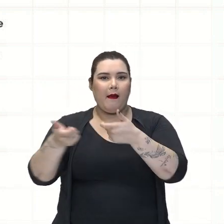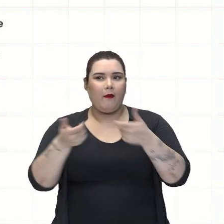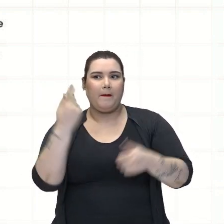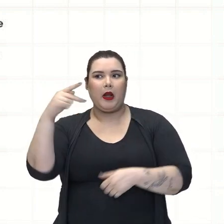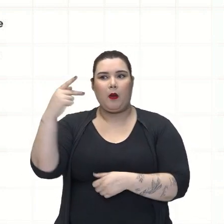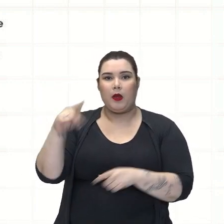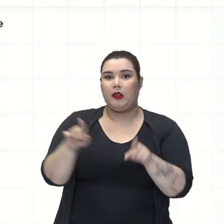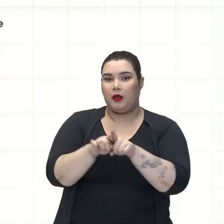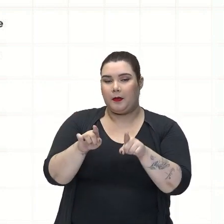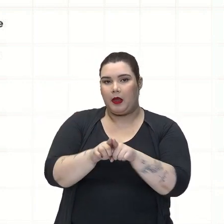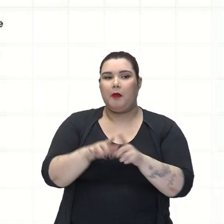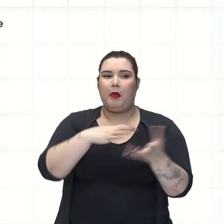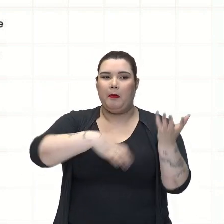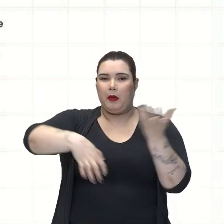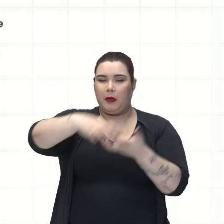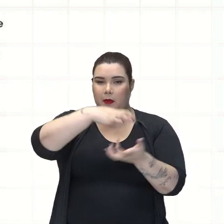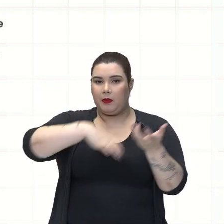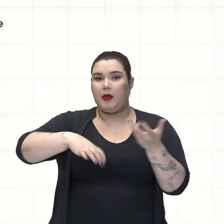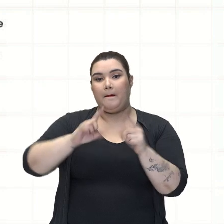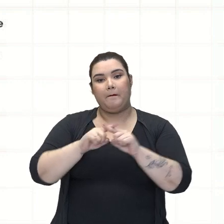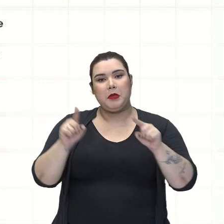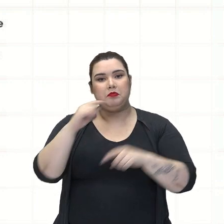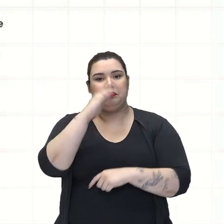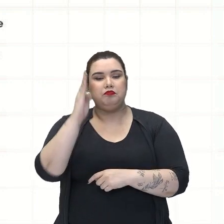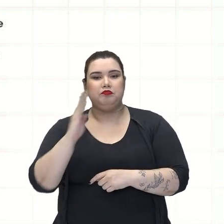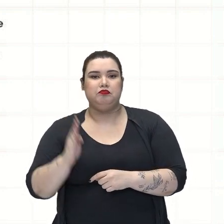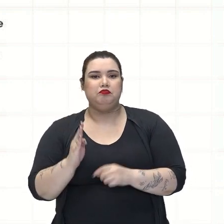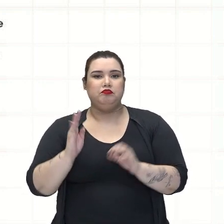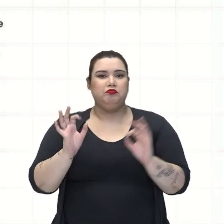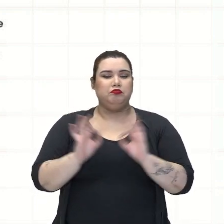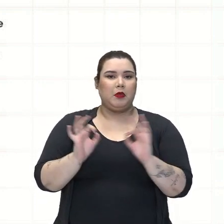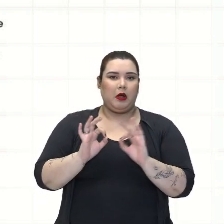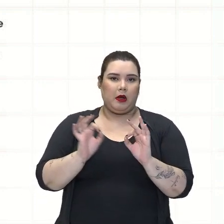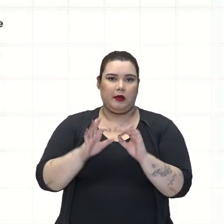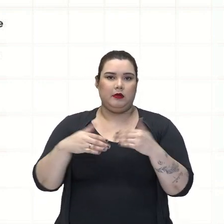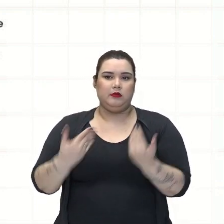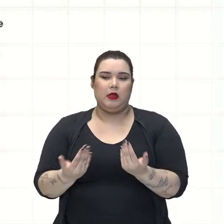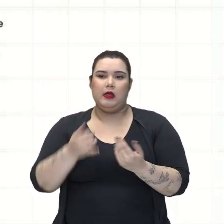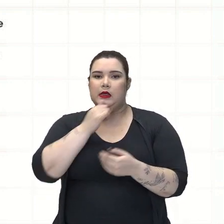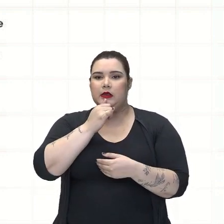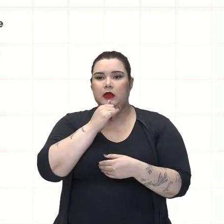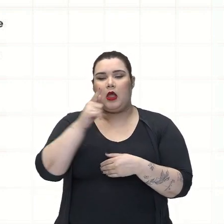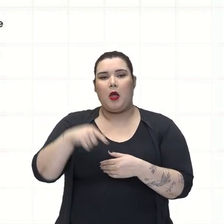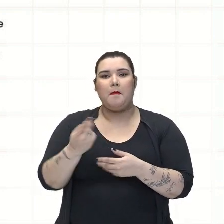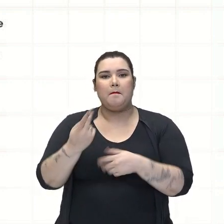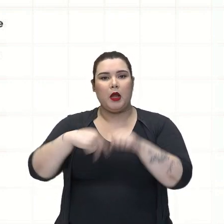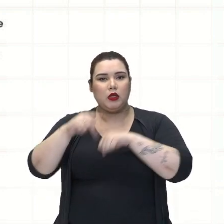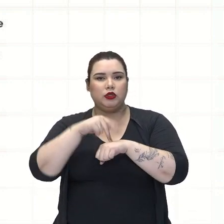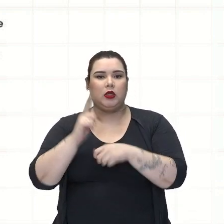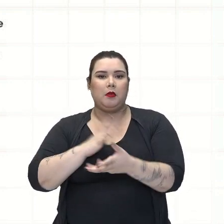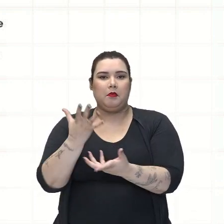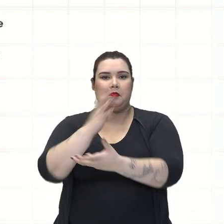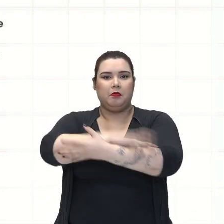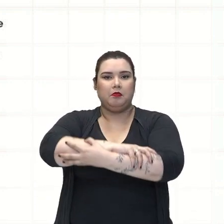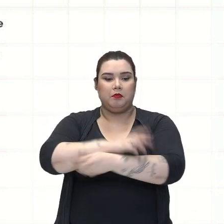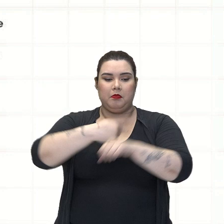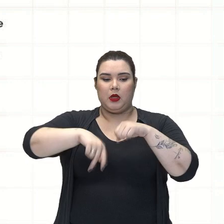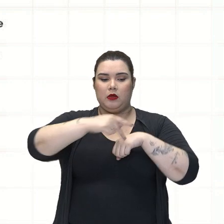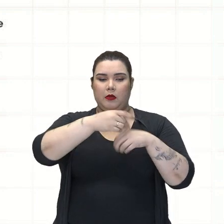também de conflito, mas o Brasil sempre teve essa posição de ser um país parceiro dos seus vizinhos,